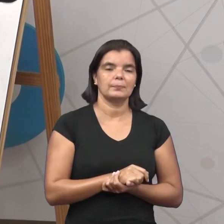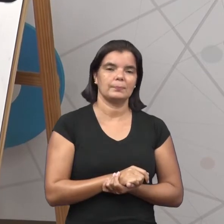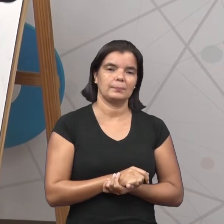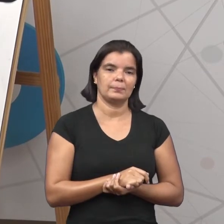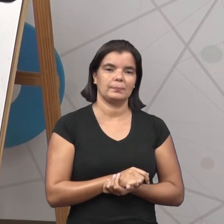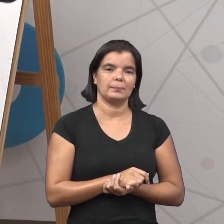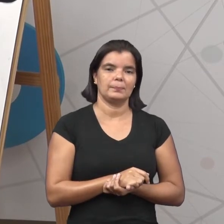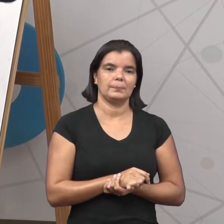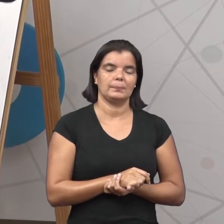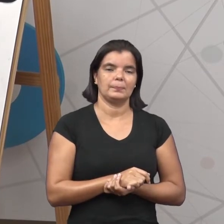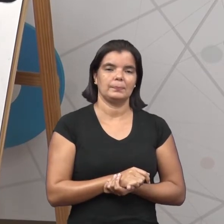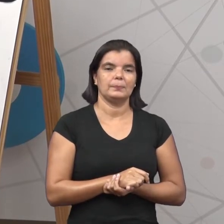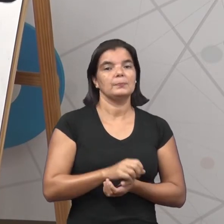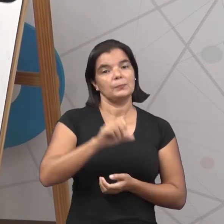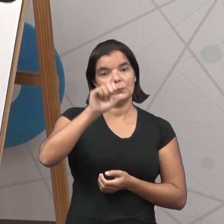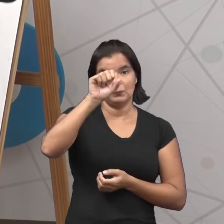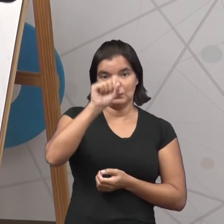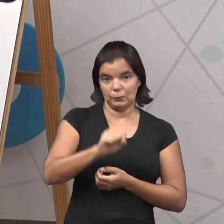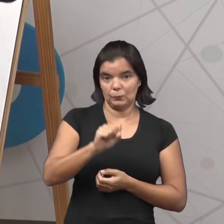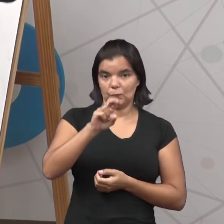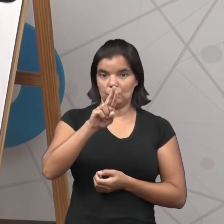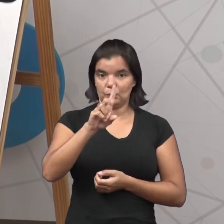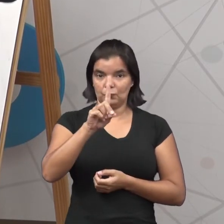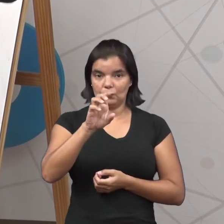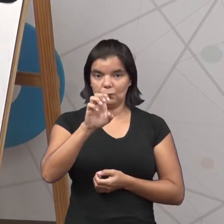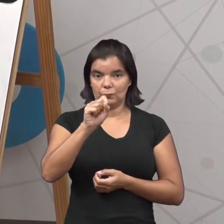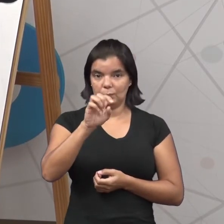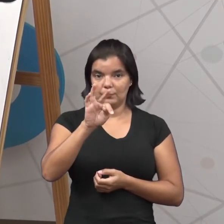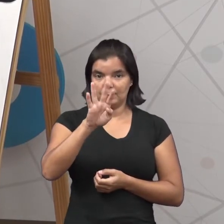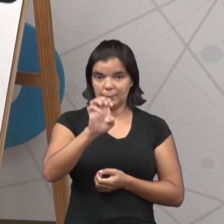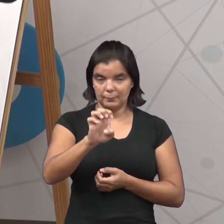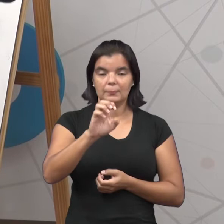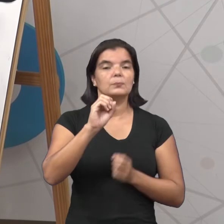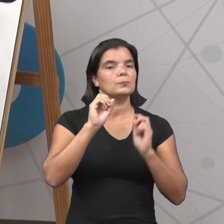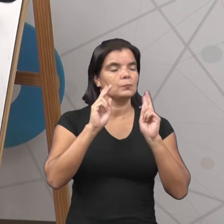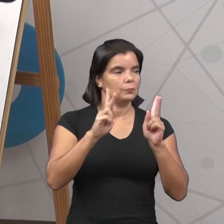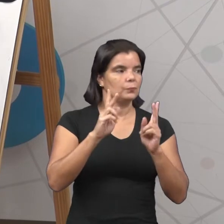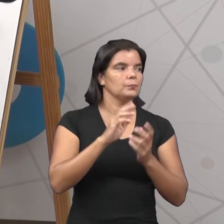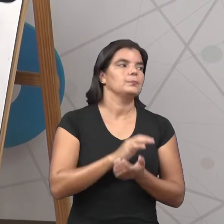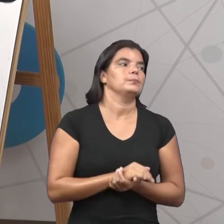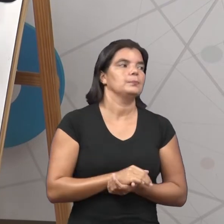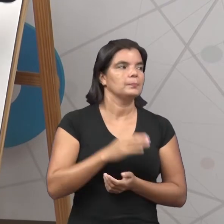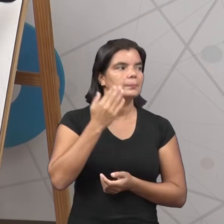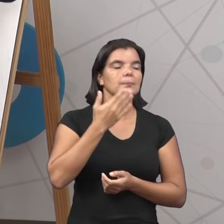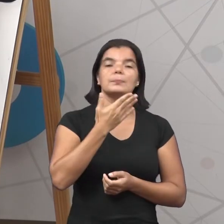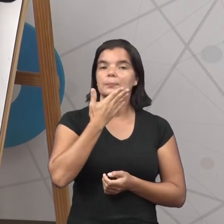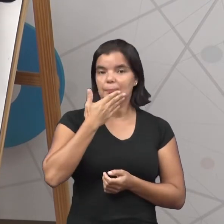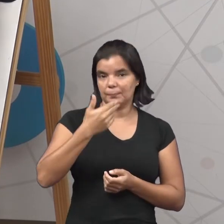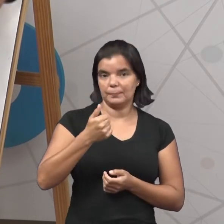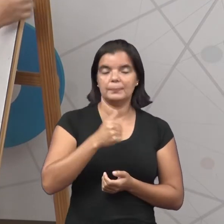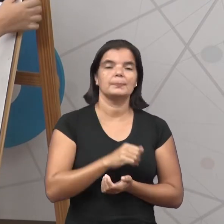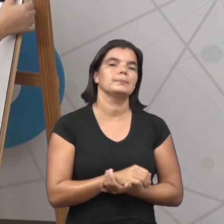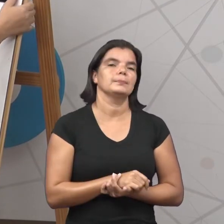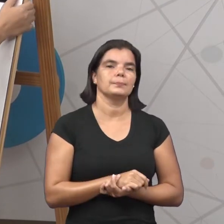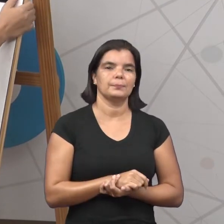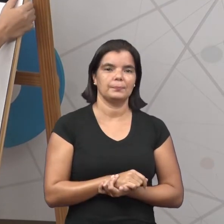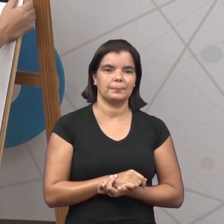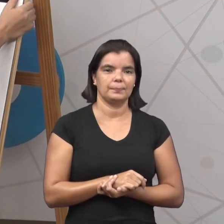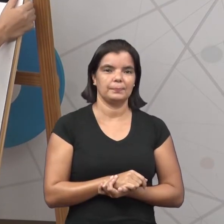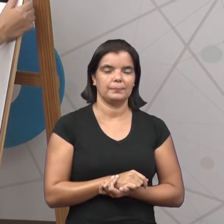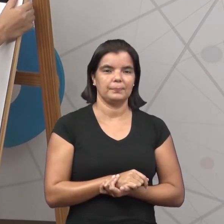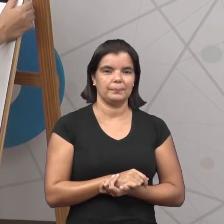do sudeste, ok? Deixa eu só colocar aqui pra gente se situar. Ela aqui é do